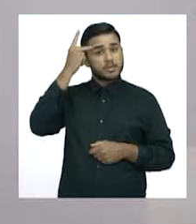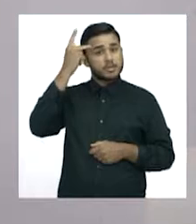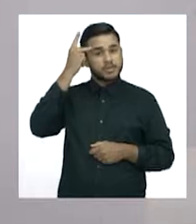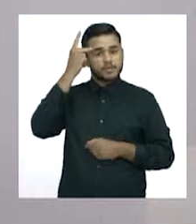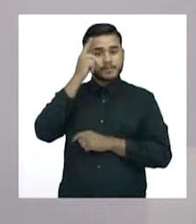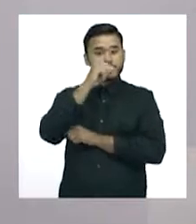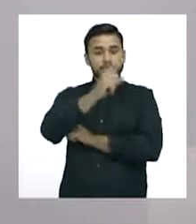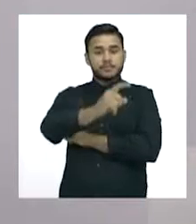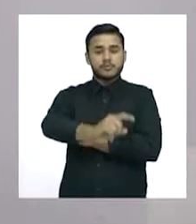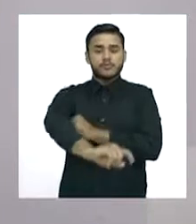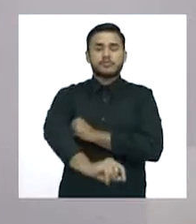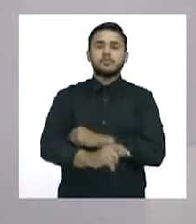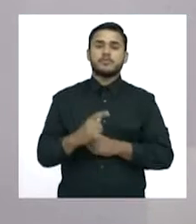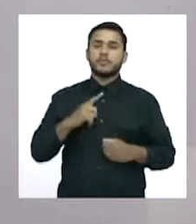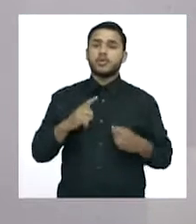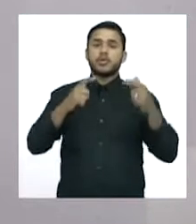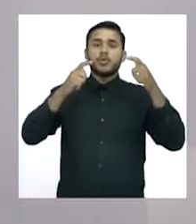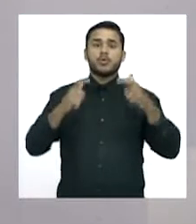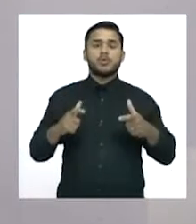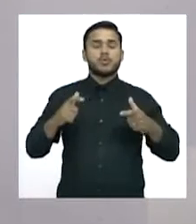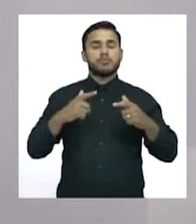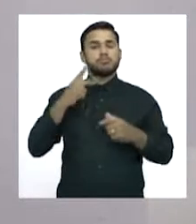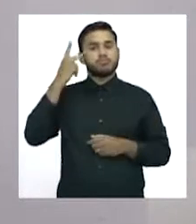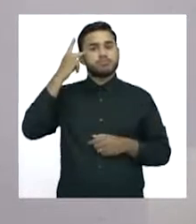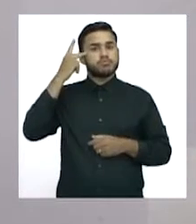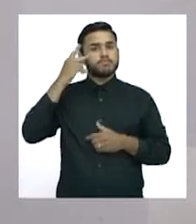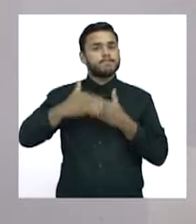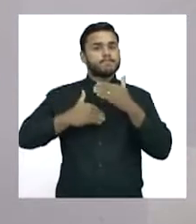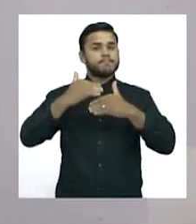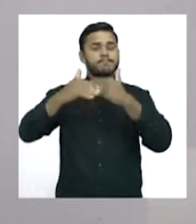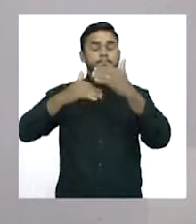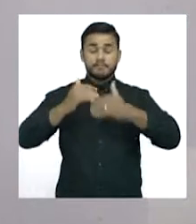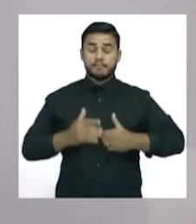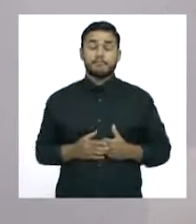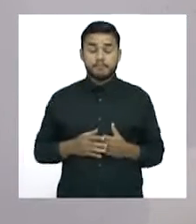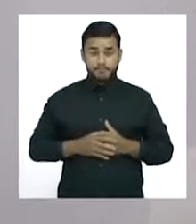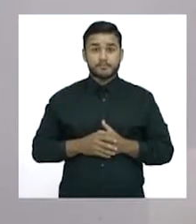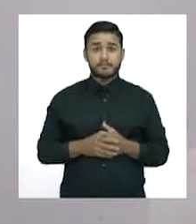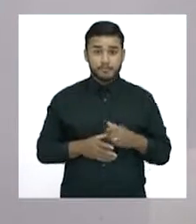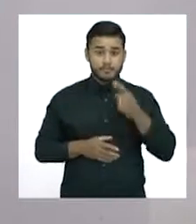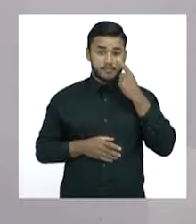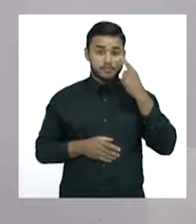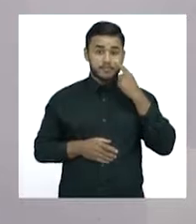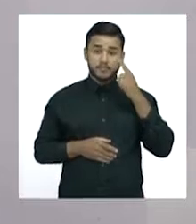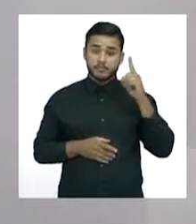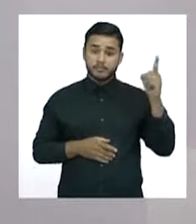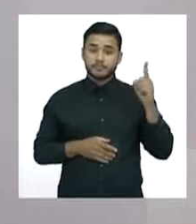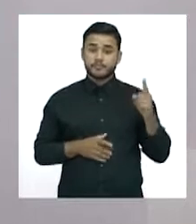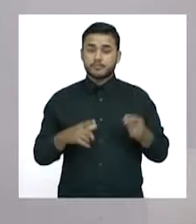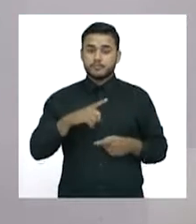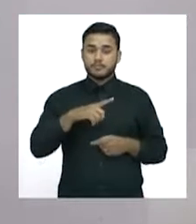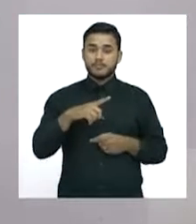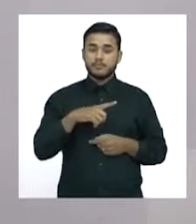é o local mais desenvolvido, né, do país, São Paulo também optou por colocar uma